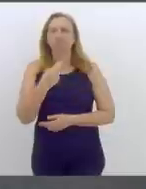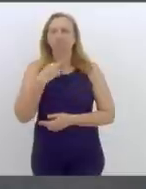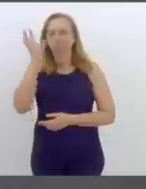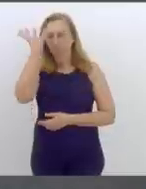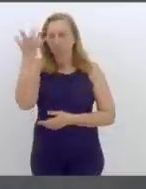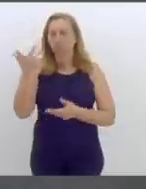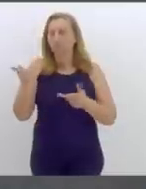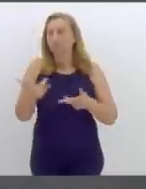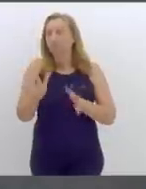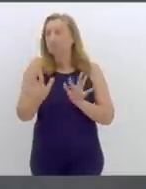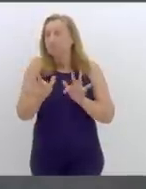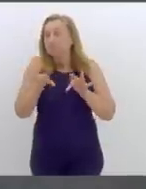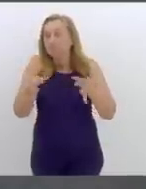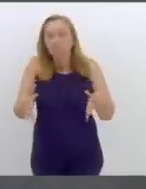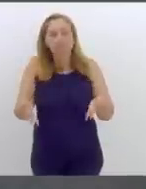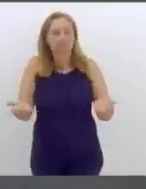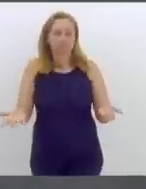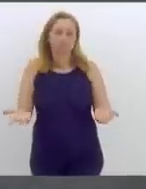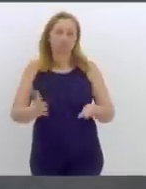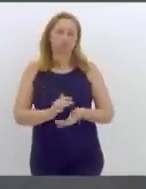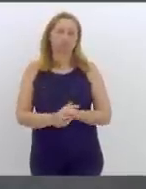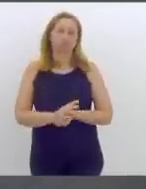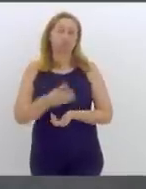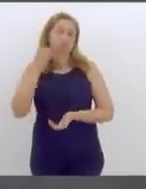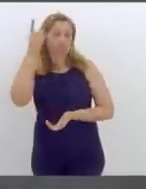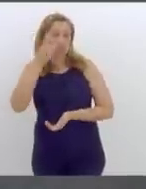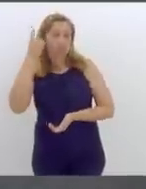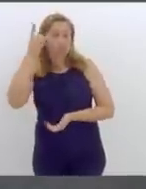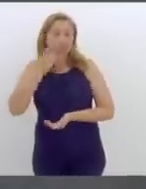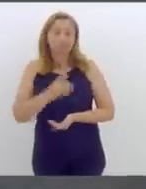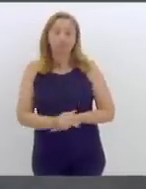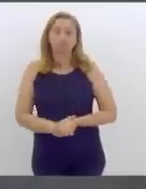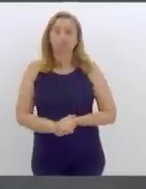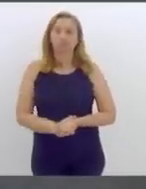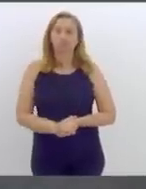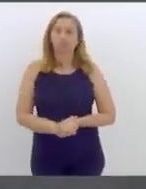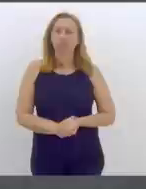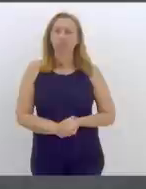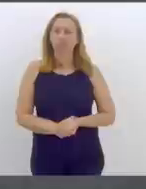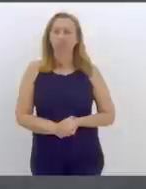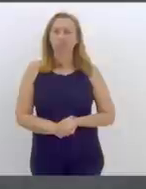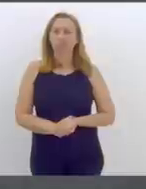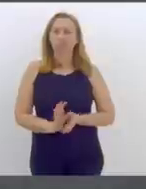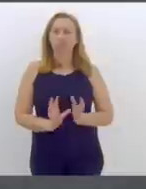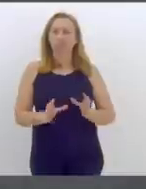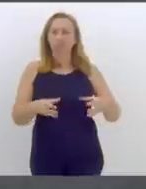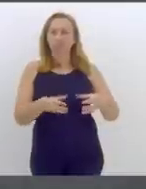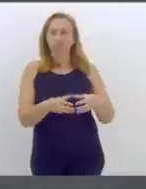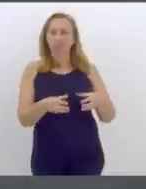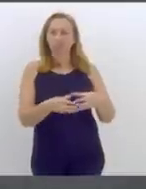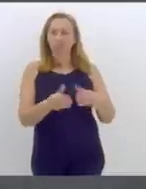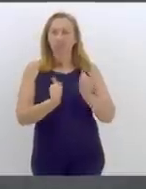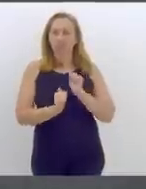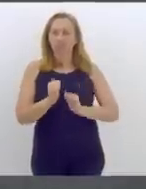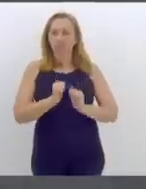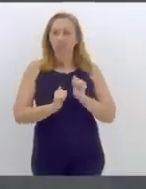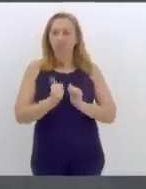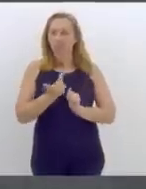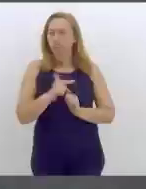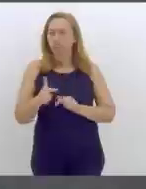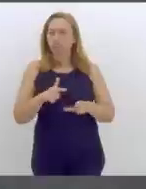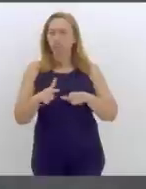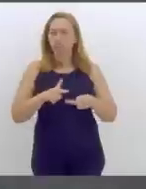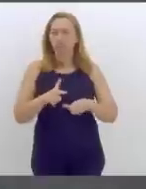simples seu Deputado essa câmera tá ansiosa não tem trabalho porque